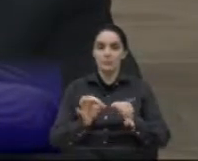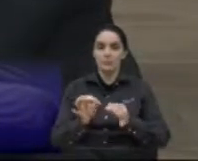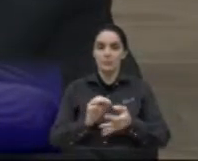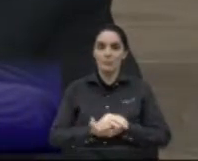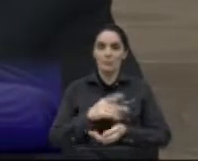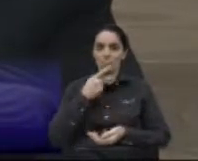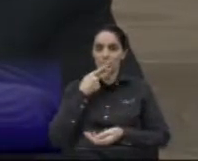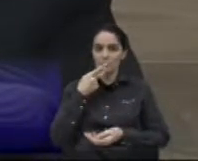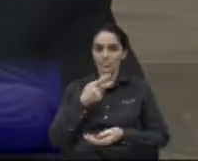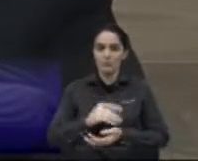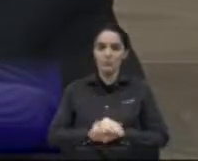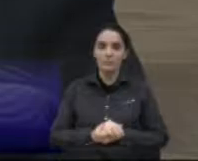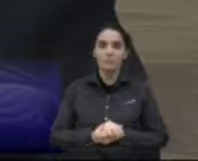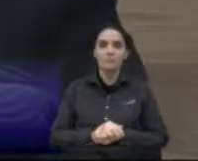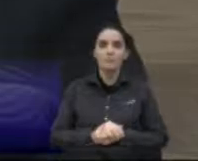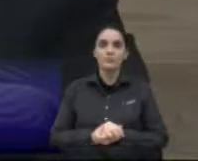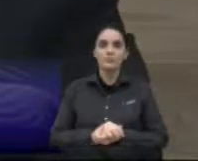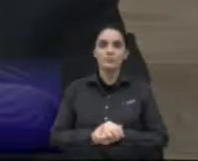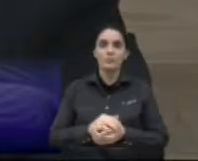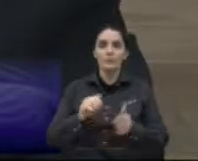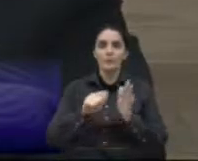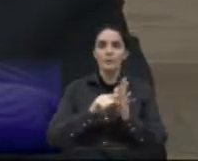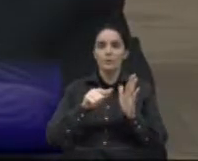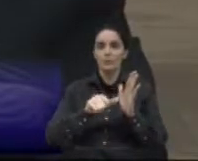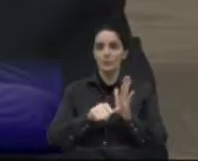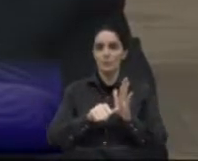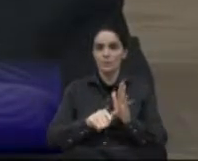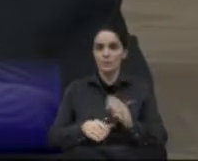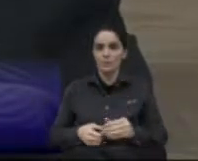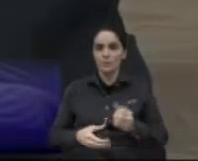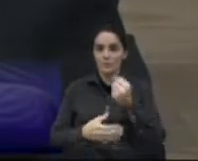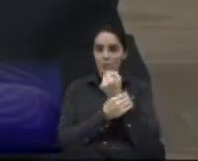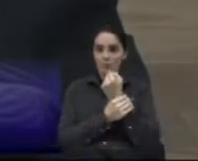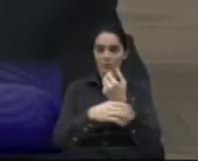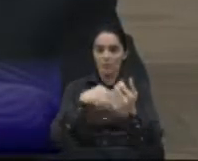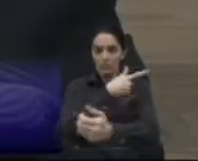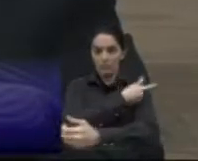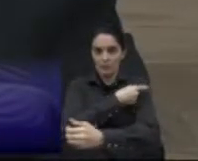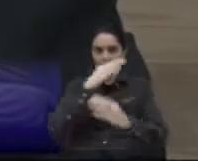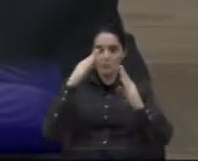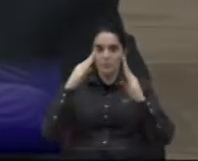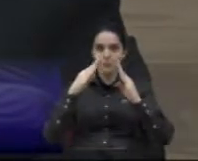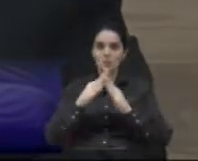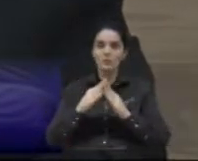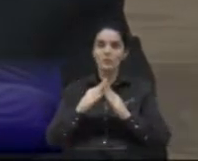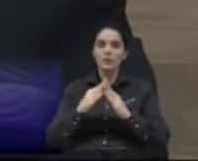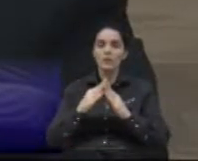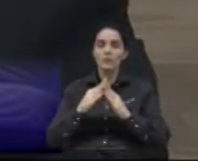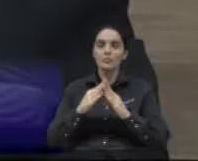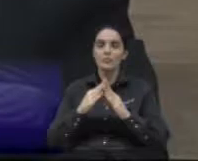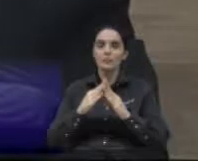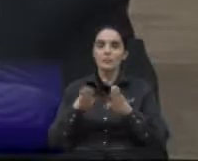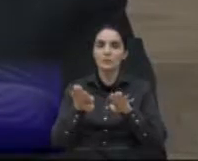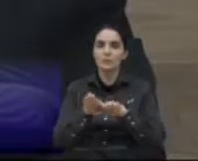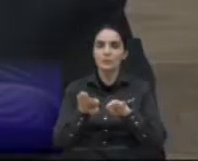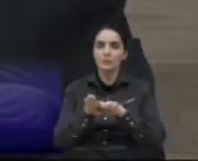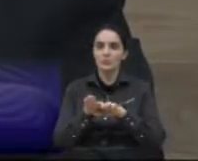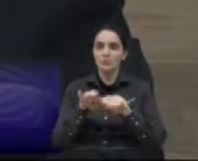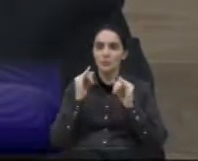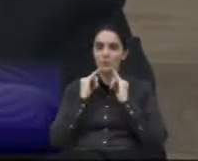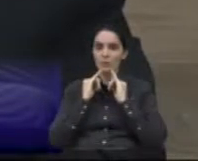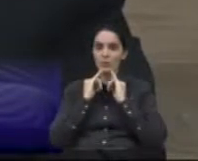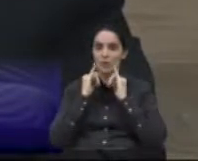diz assim, artigo 1, fica assegurada a vacinação domiciliar, assim como a